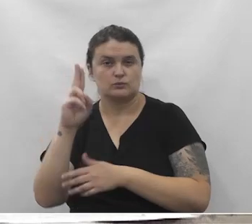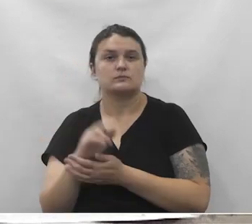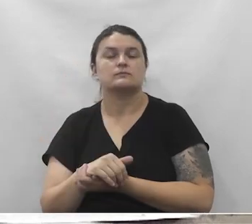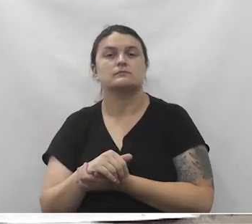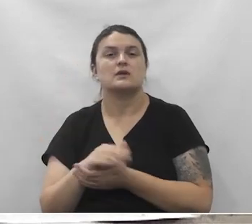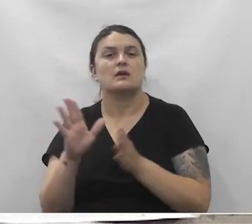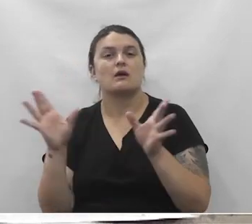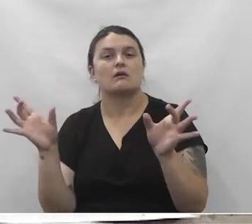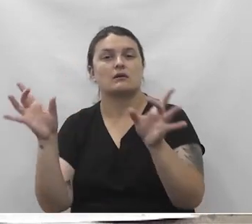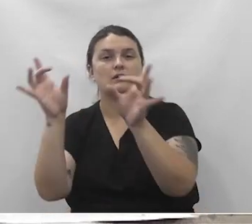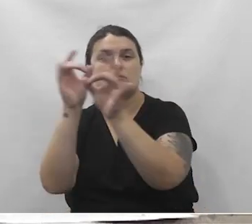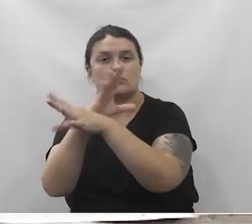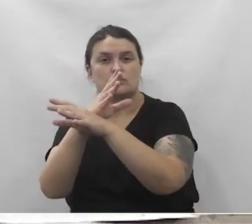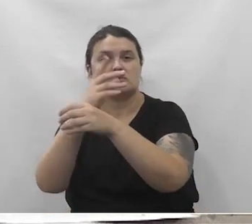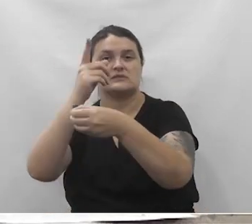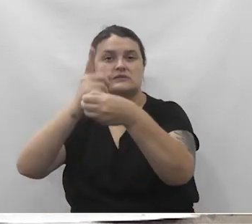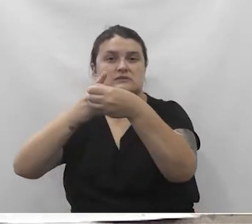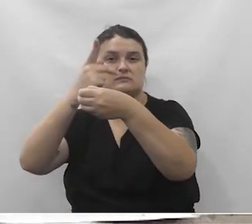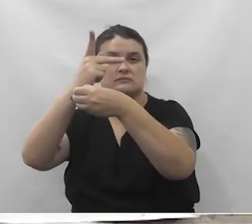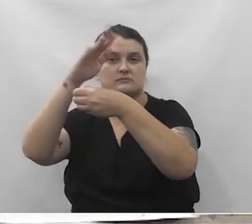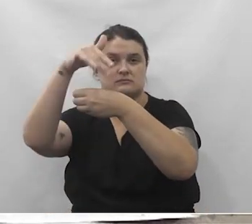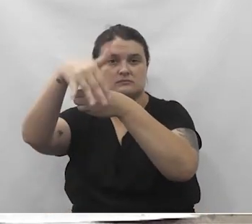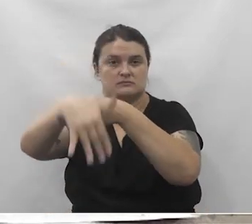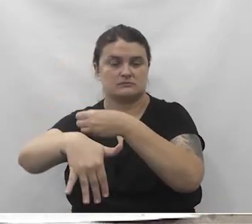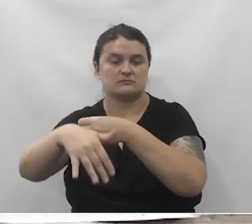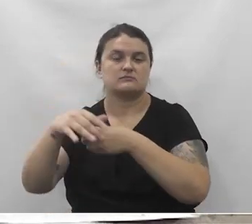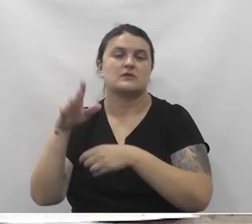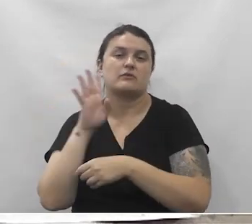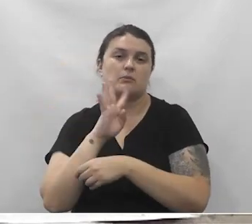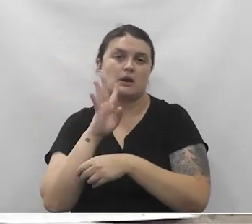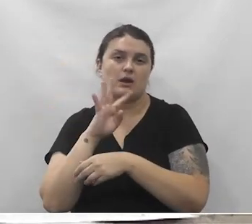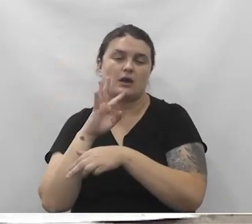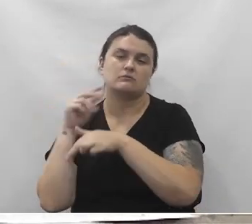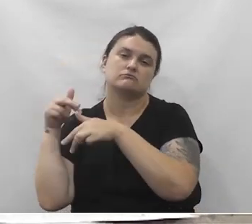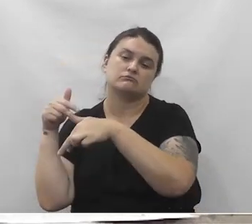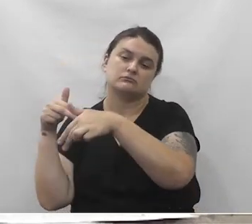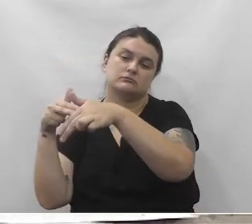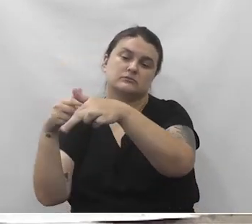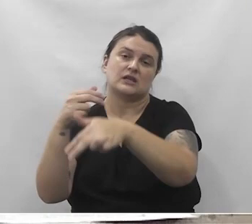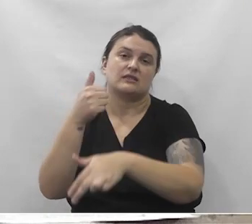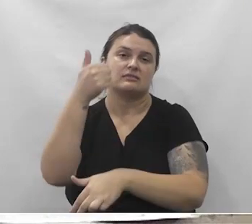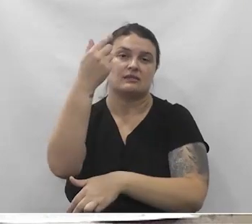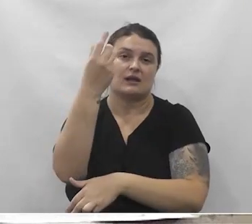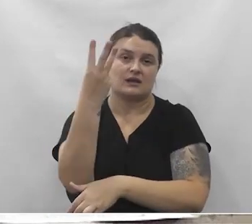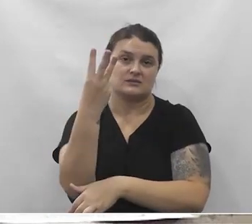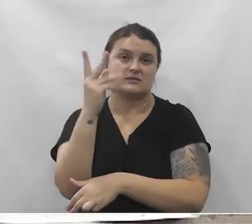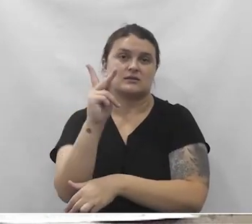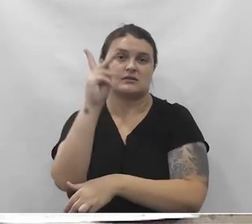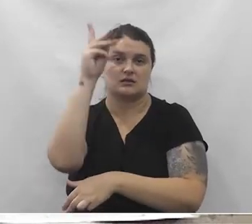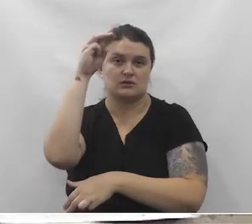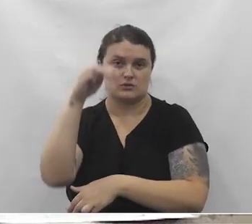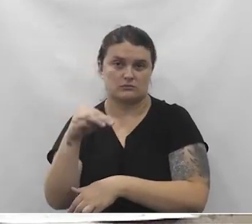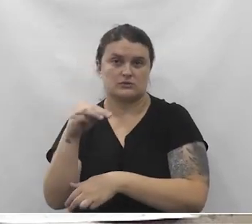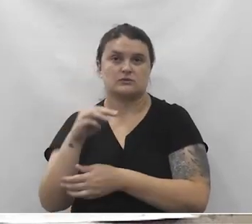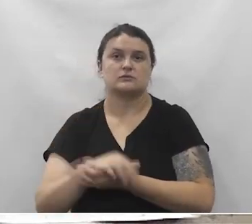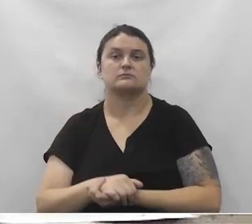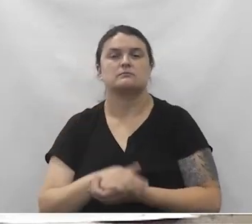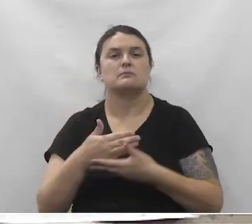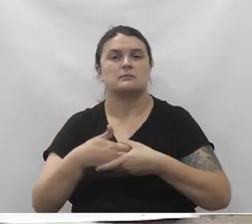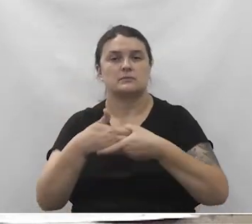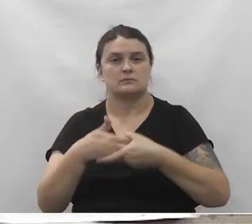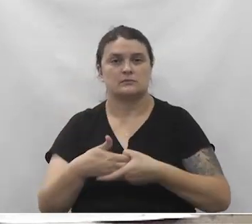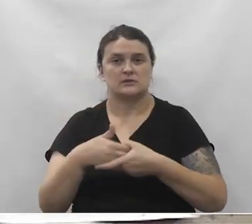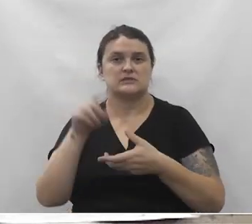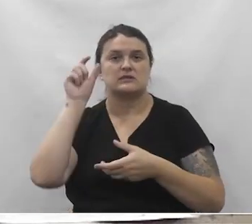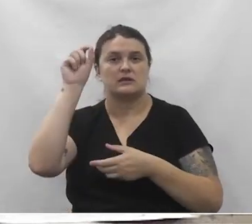Vitória e terminava lá em Porto Vitória muito legal o percurso aí de 13 km bem bacana Aí fica